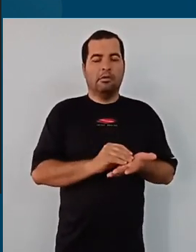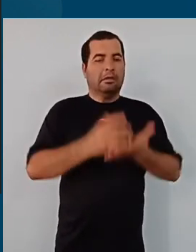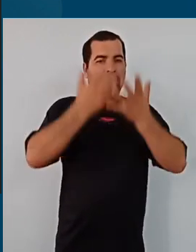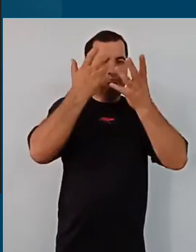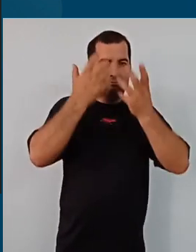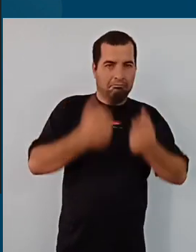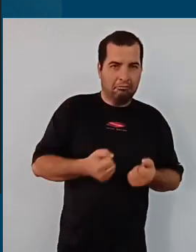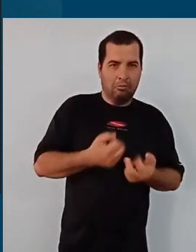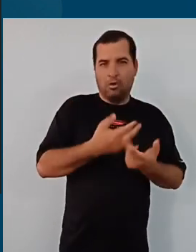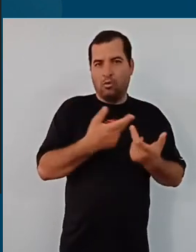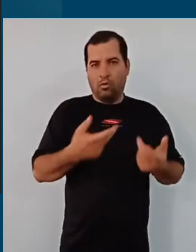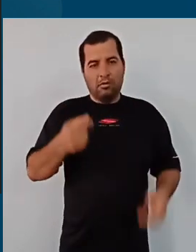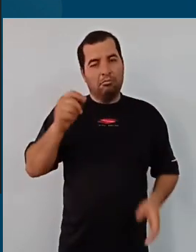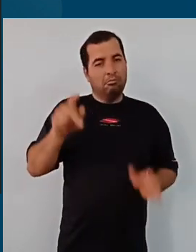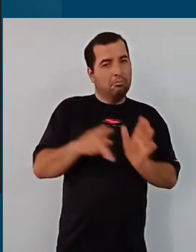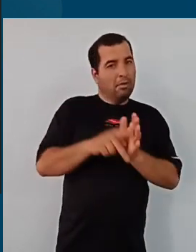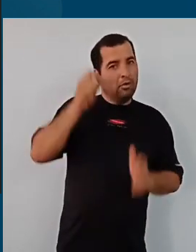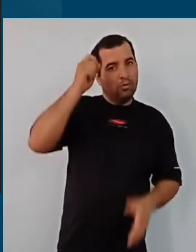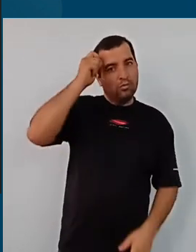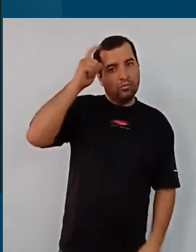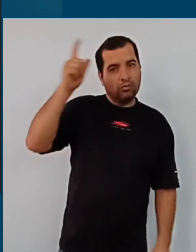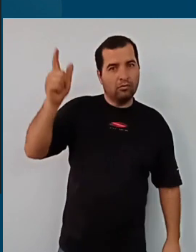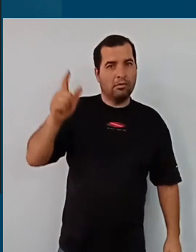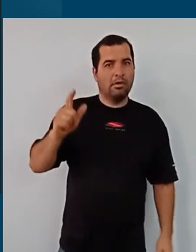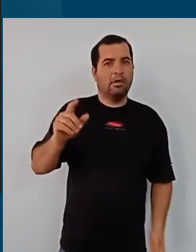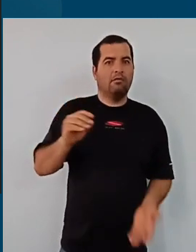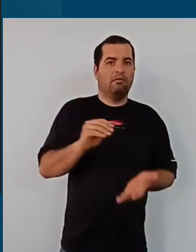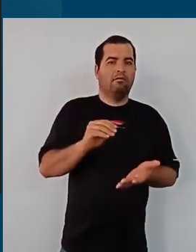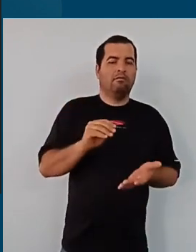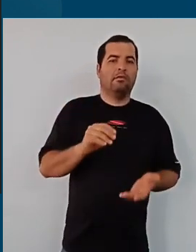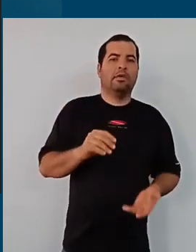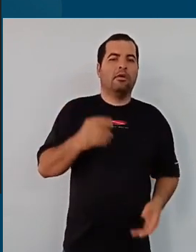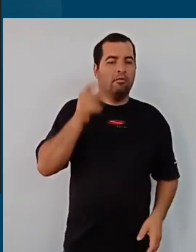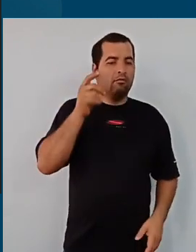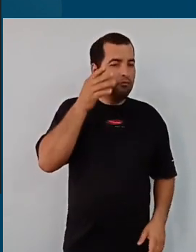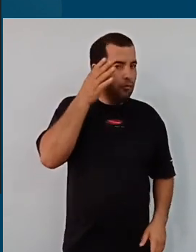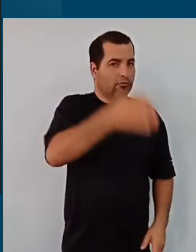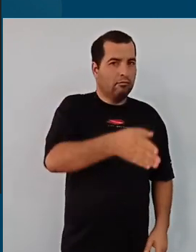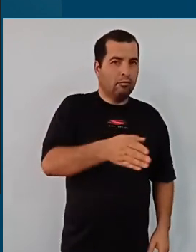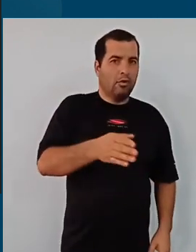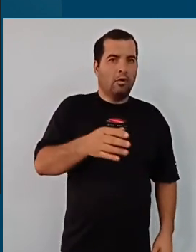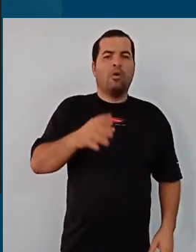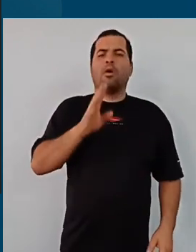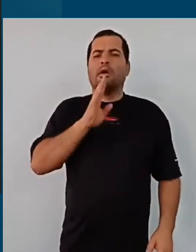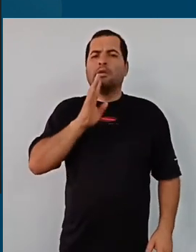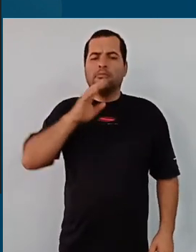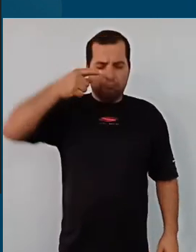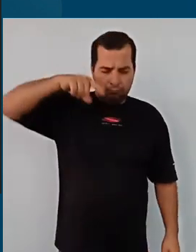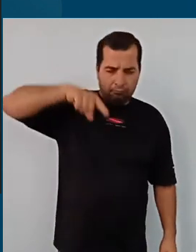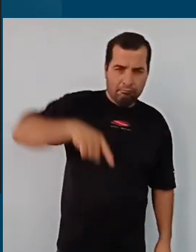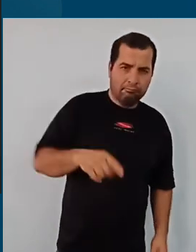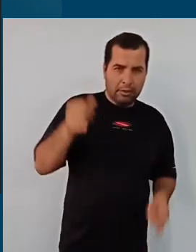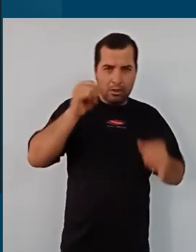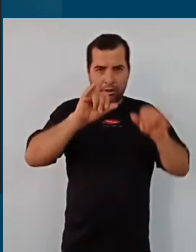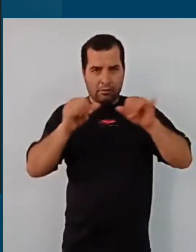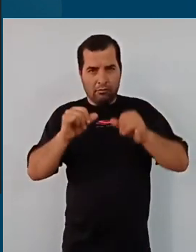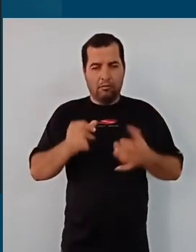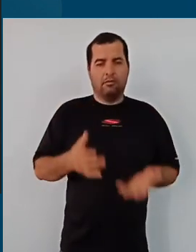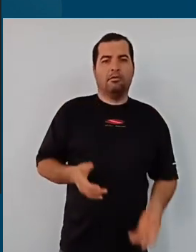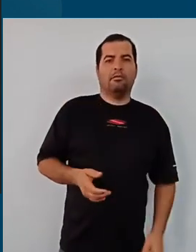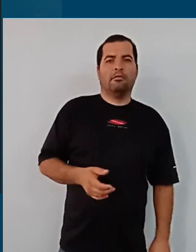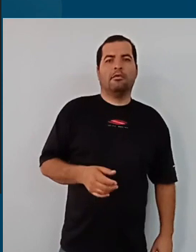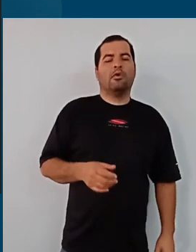conhecimento da nossa cultura. A 2 foca no conhecimento científico, crítico, criativo.